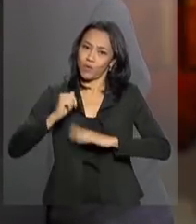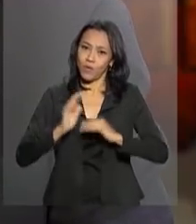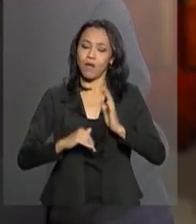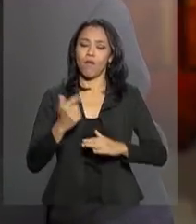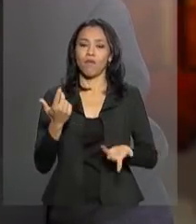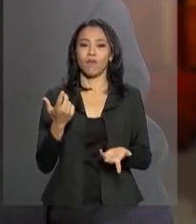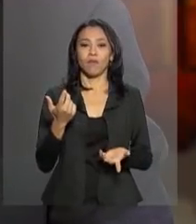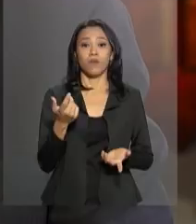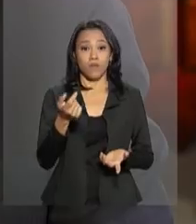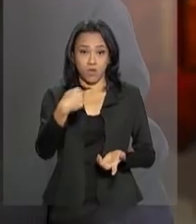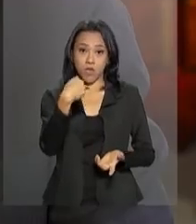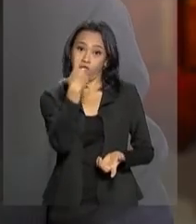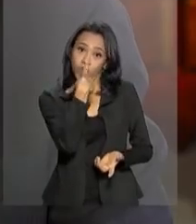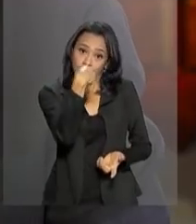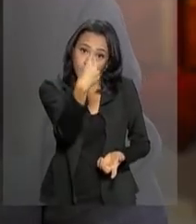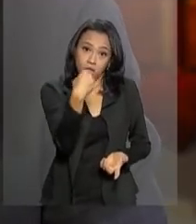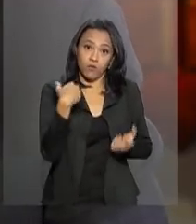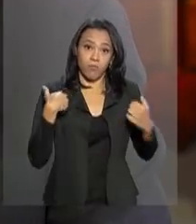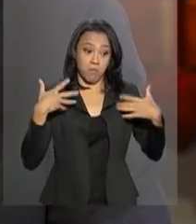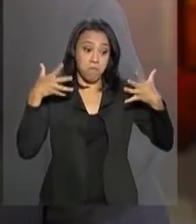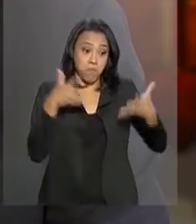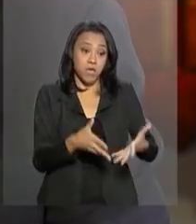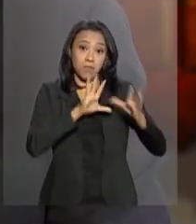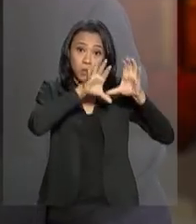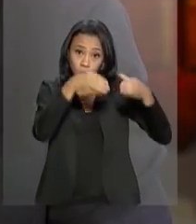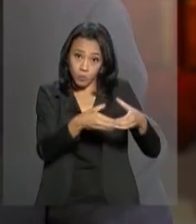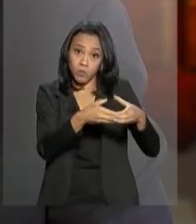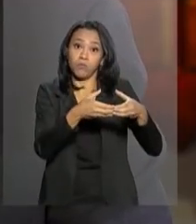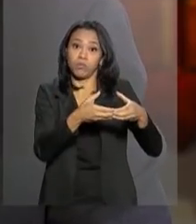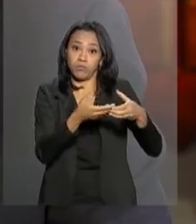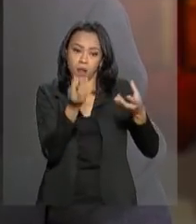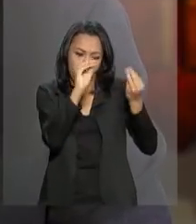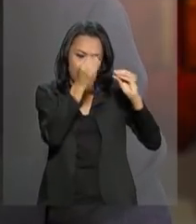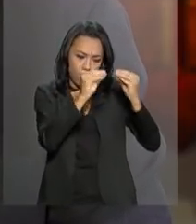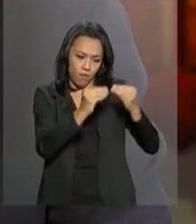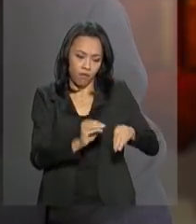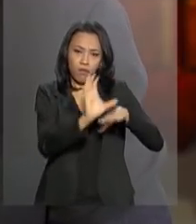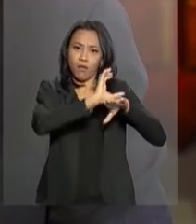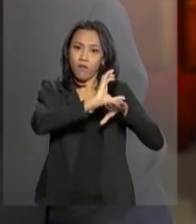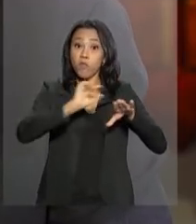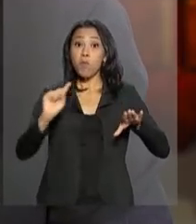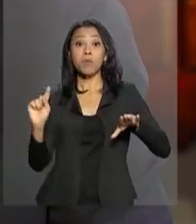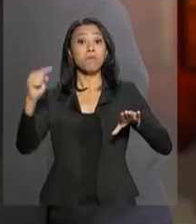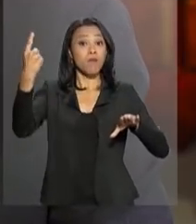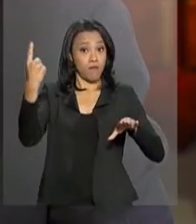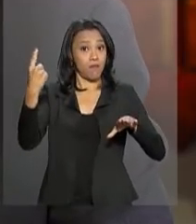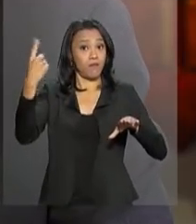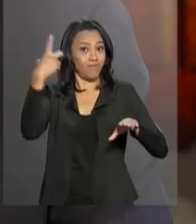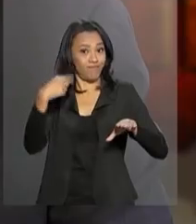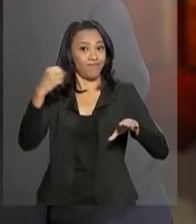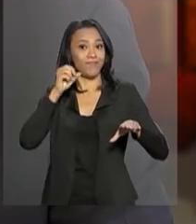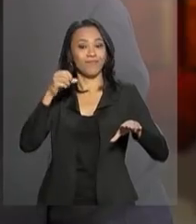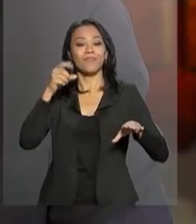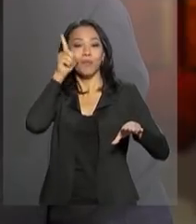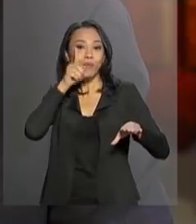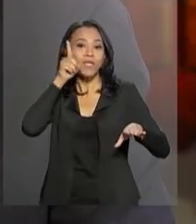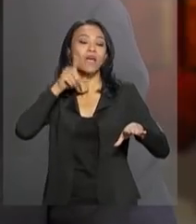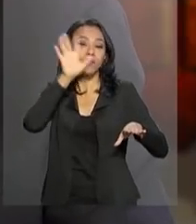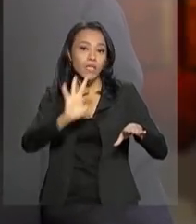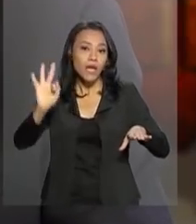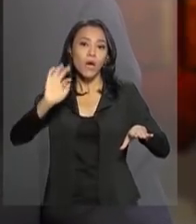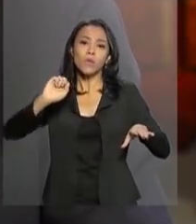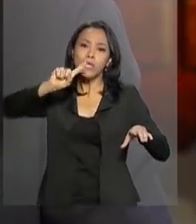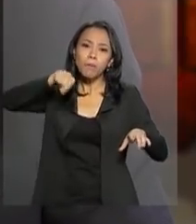fui para a Constituinte, foi meu primeiro mandato como deputado federal, não é? Logo depois de ter